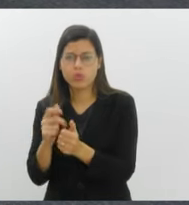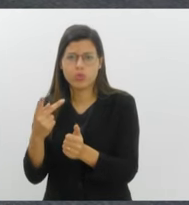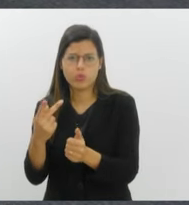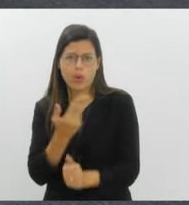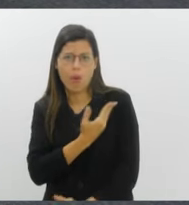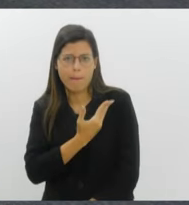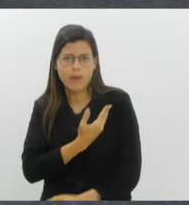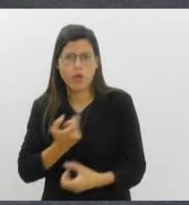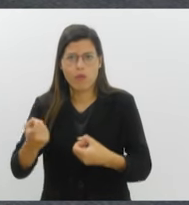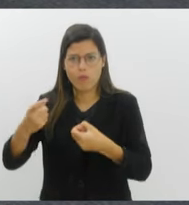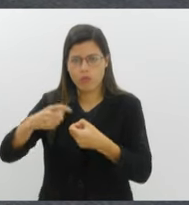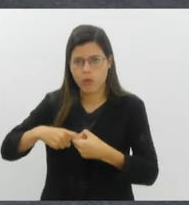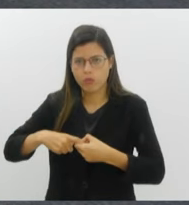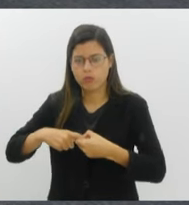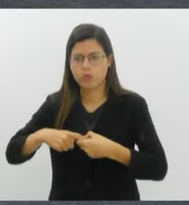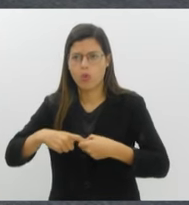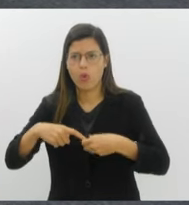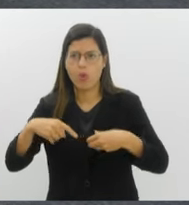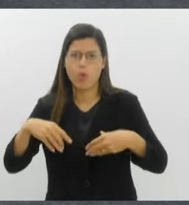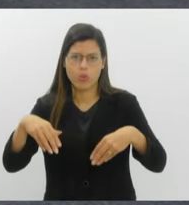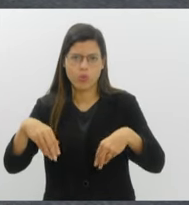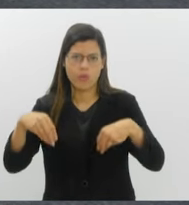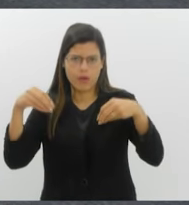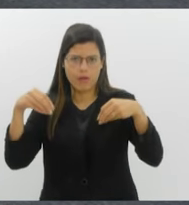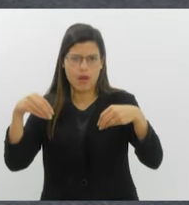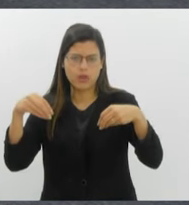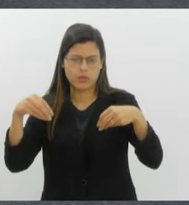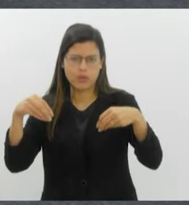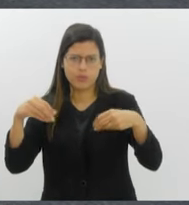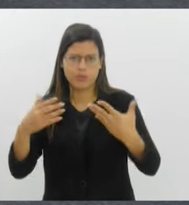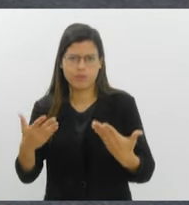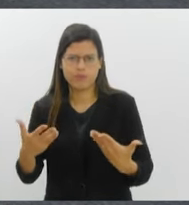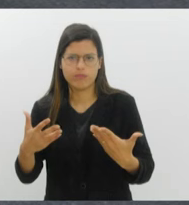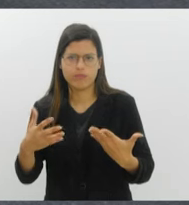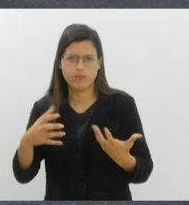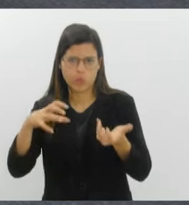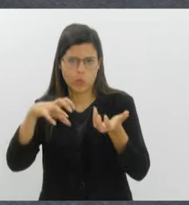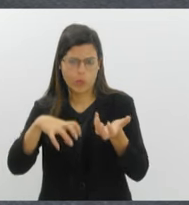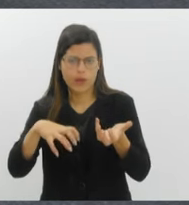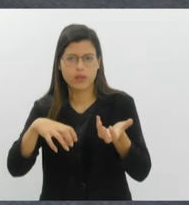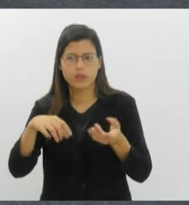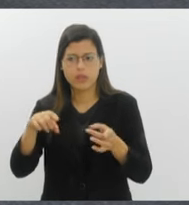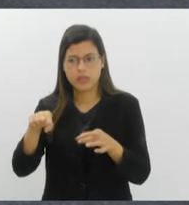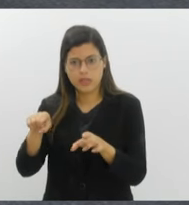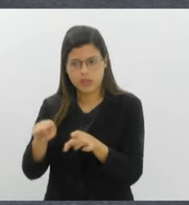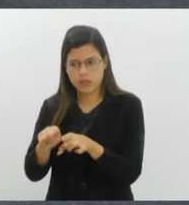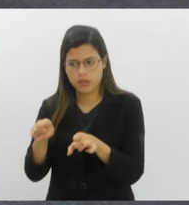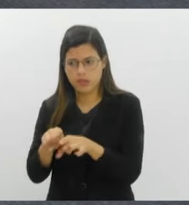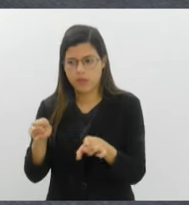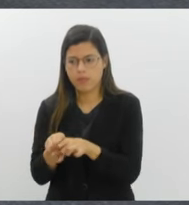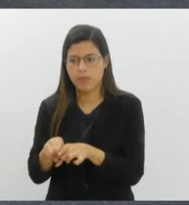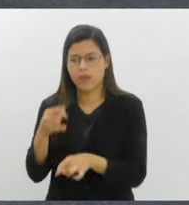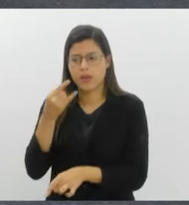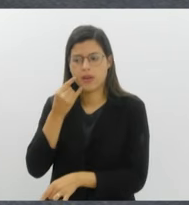crime dentro do Palácio do Planalto, esse também cachaceiro chamou a cidade